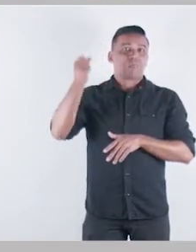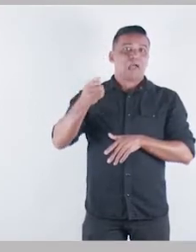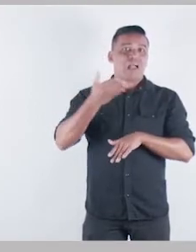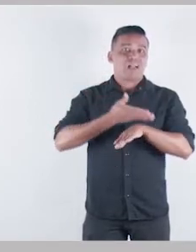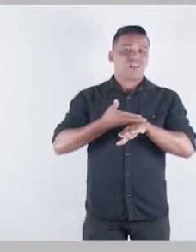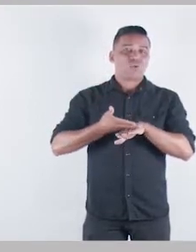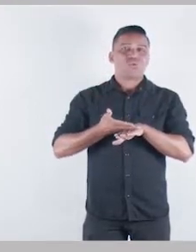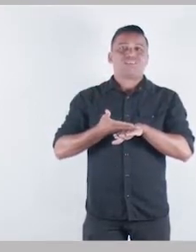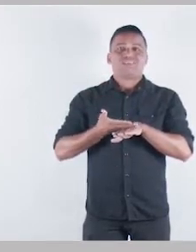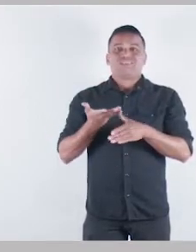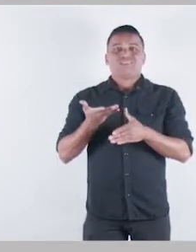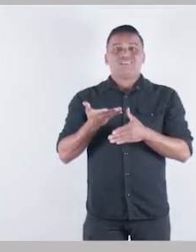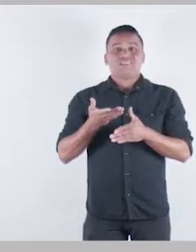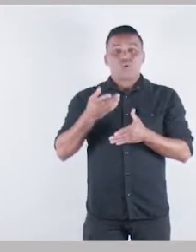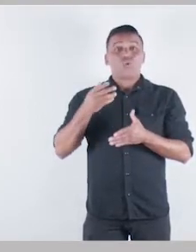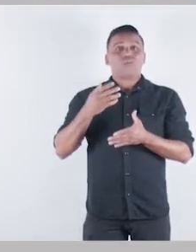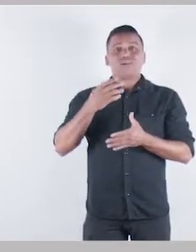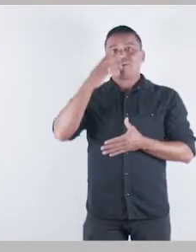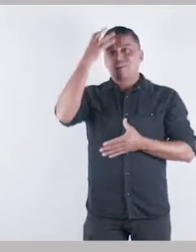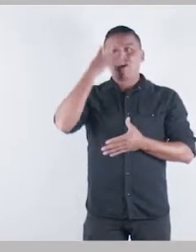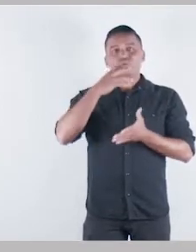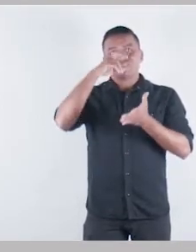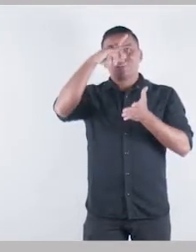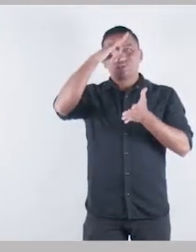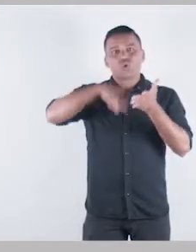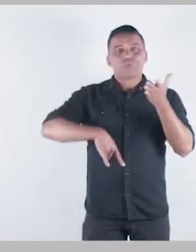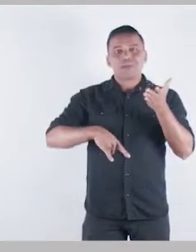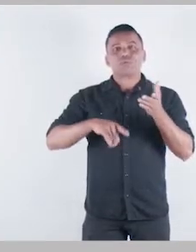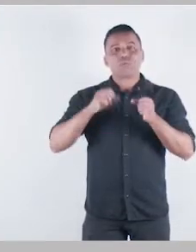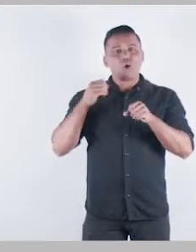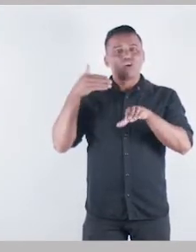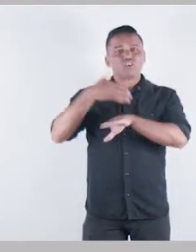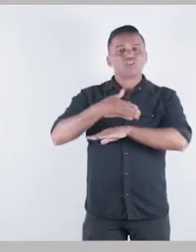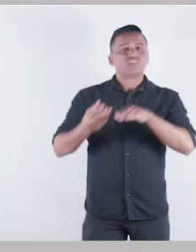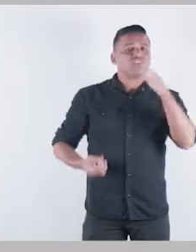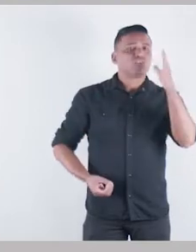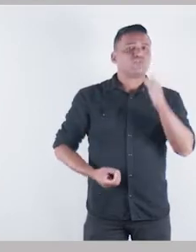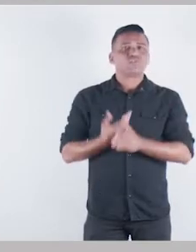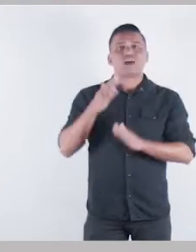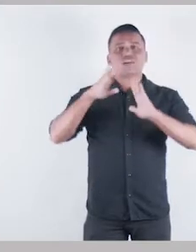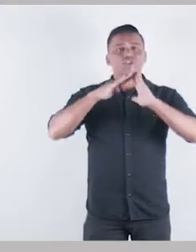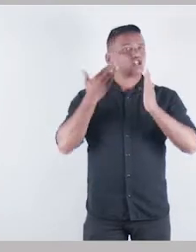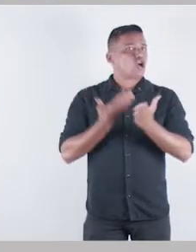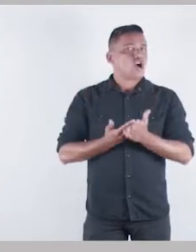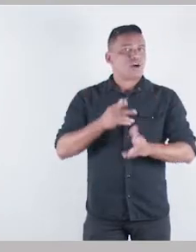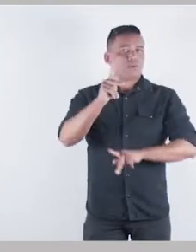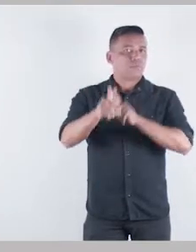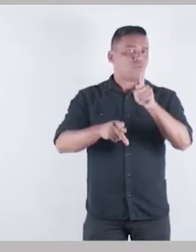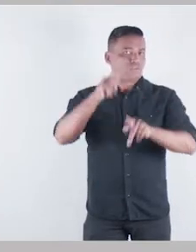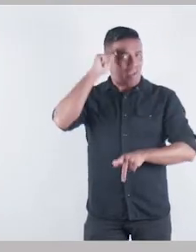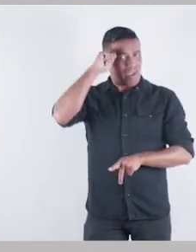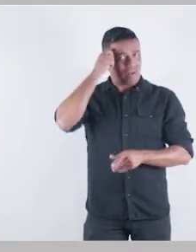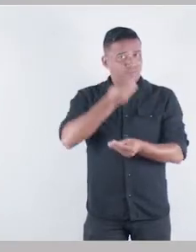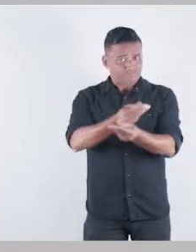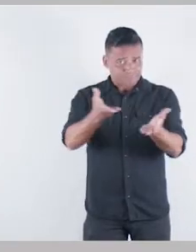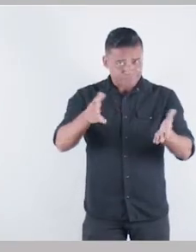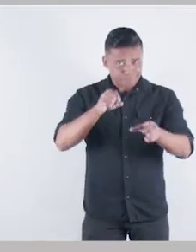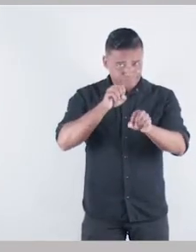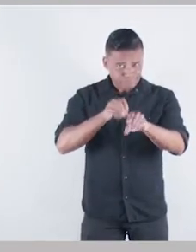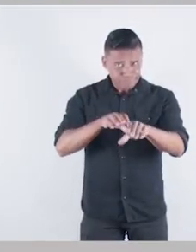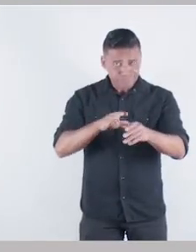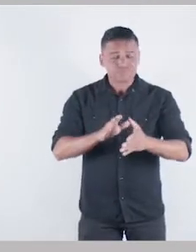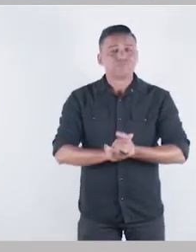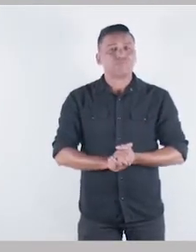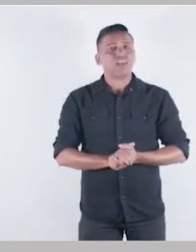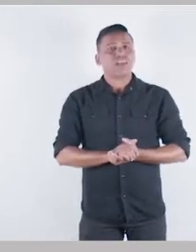ele autoriza porque já havia conflito da frequência de negros nas escolas, né? Ele é o camarada que assinou